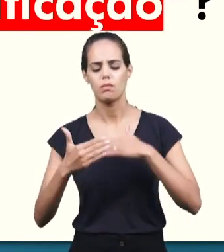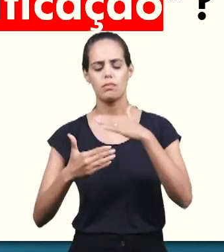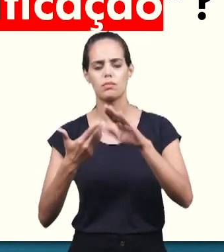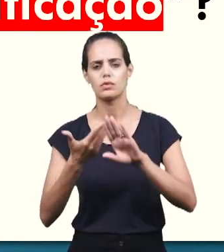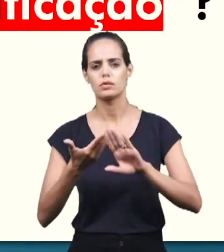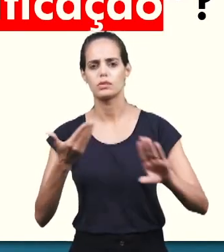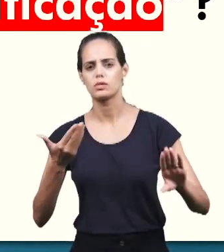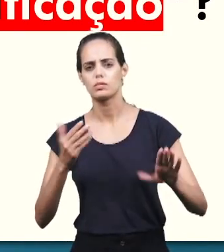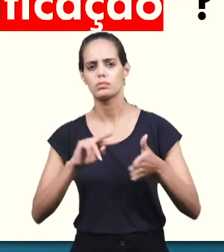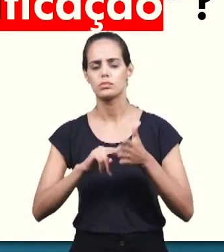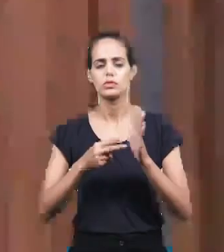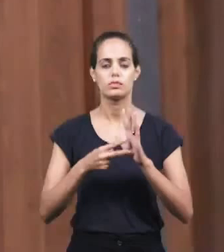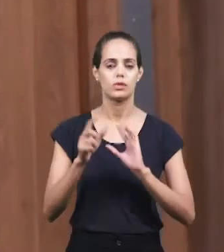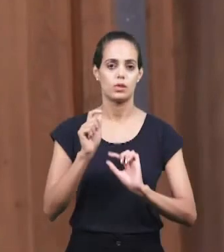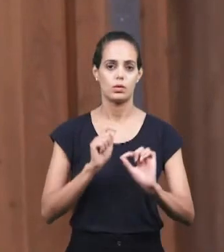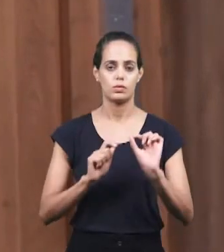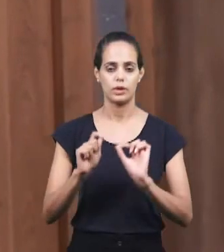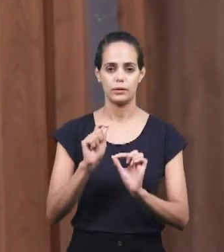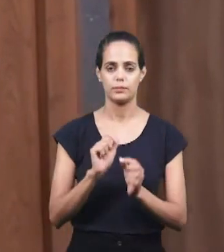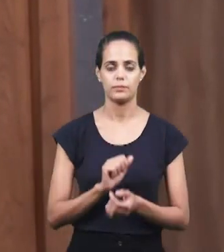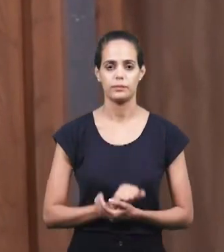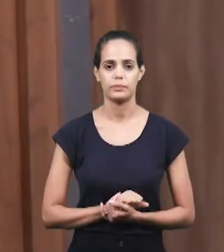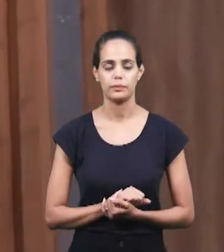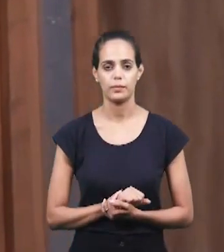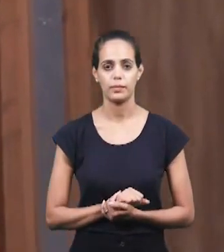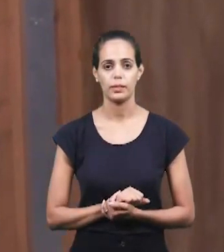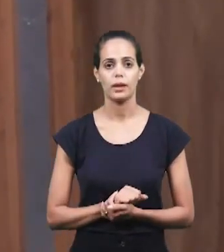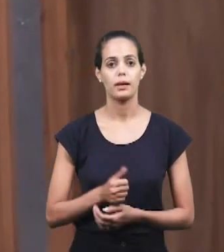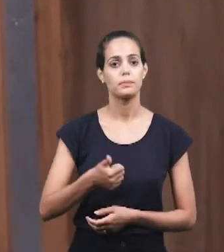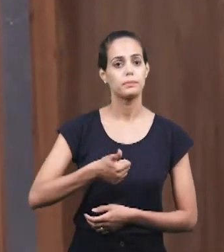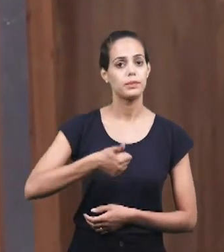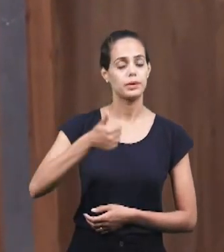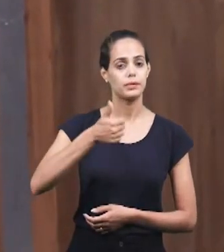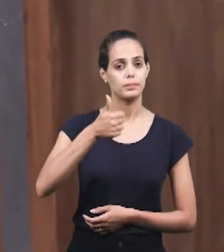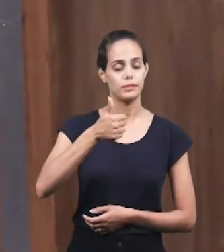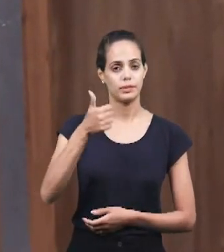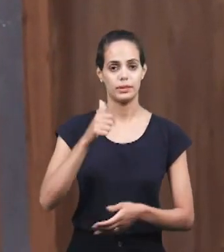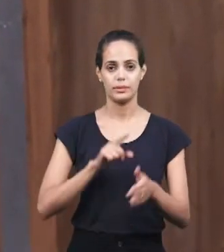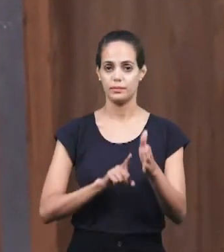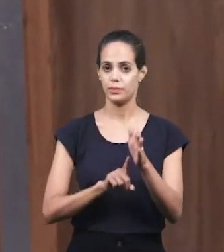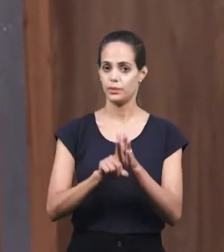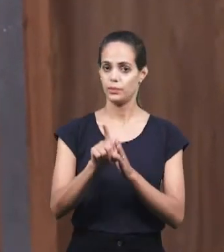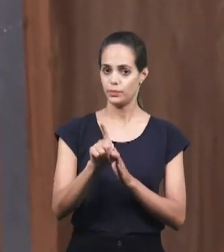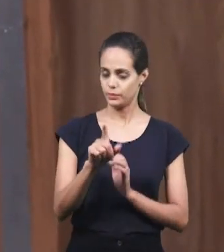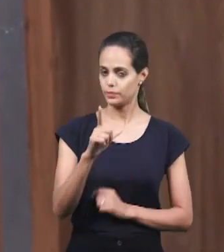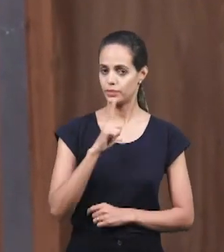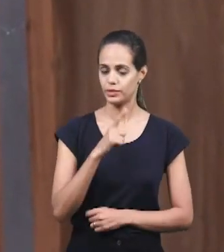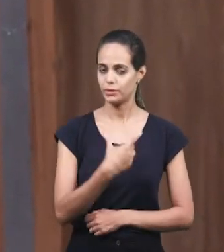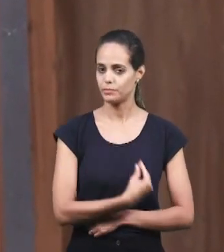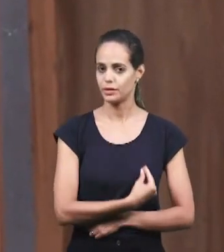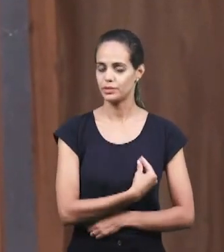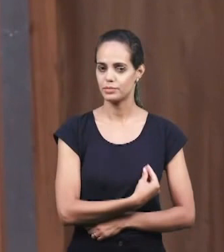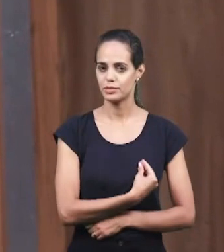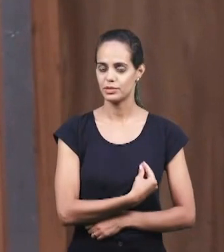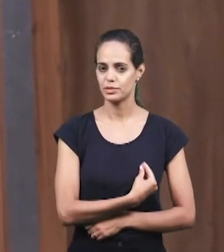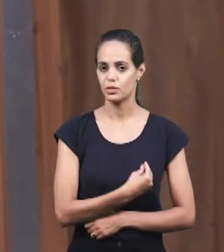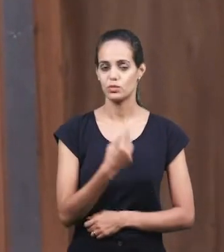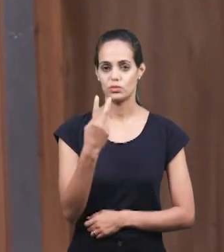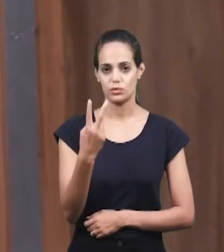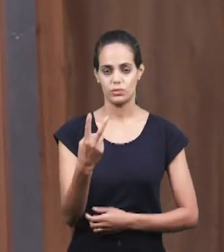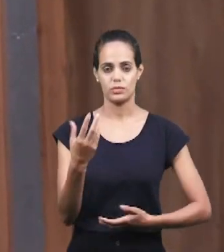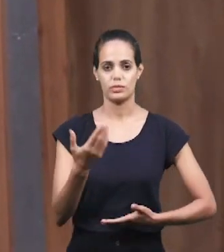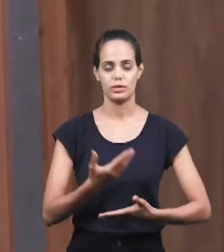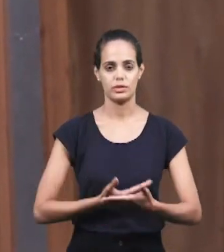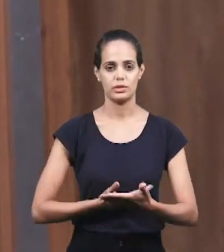bem, para responder a esta primeira pergunta, nós iremos ter a participação aqui de dois irmãos nossos, né?